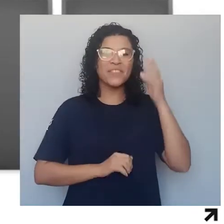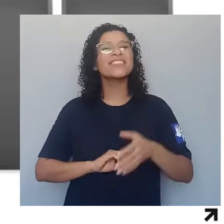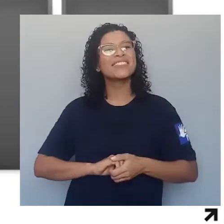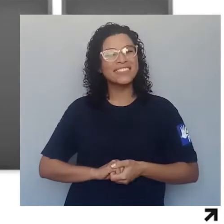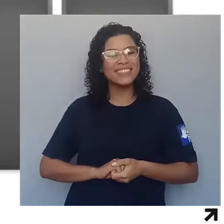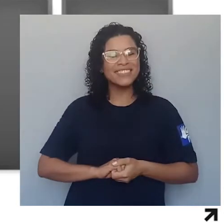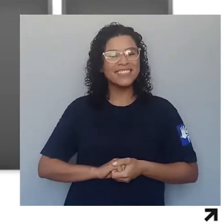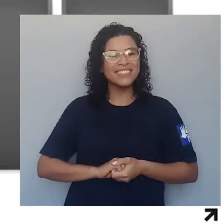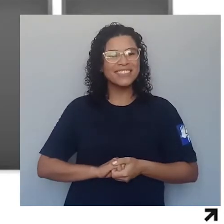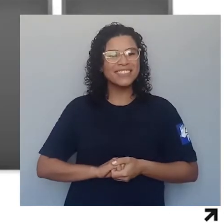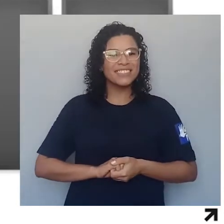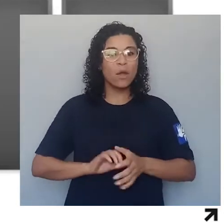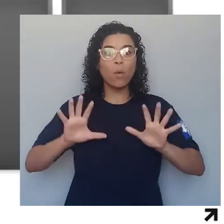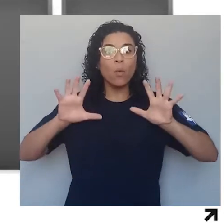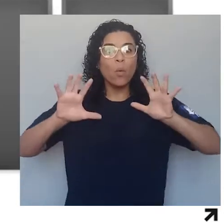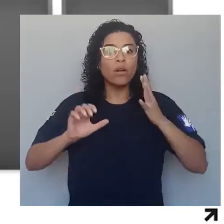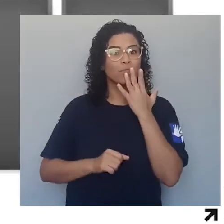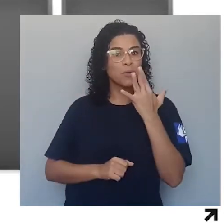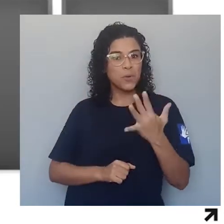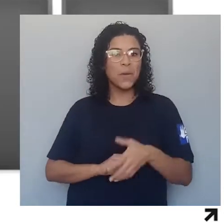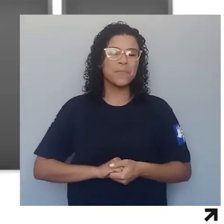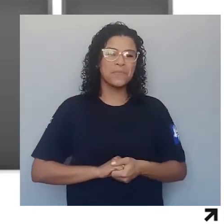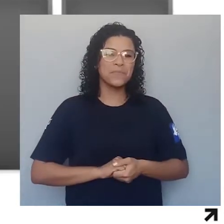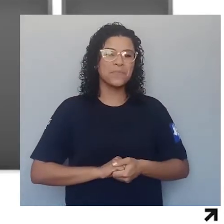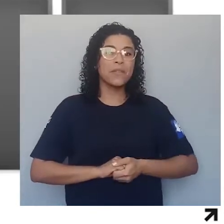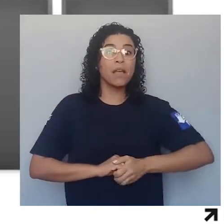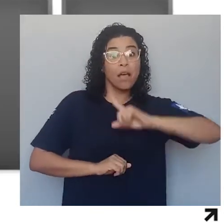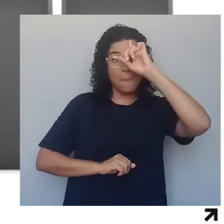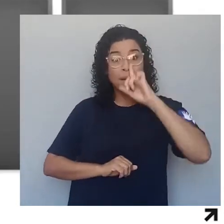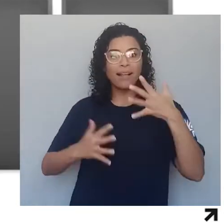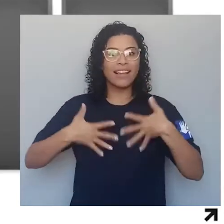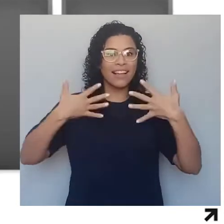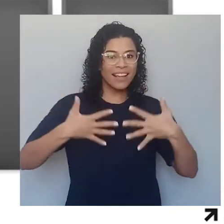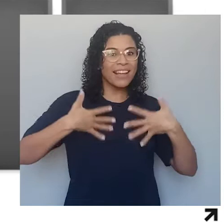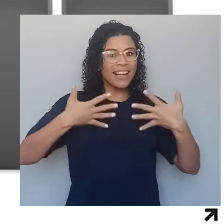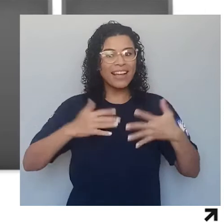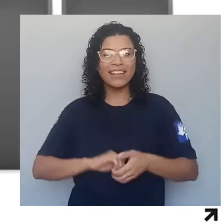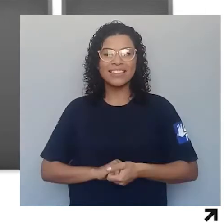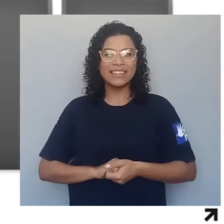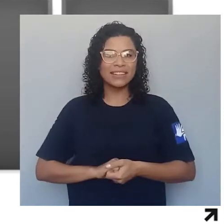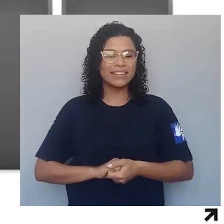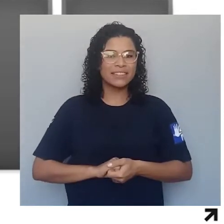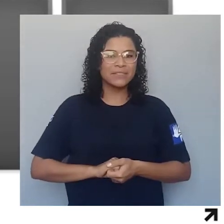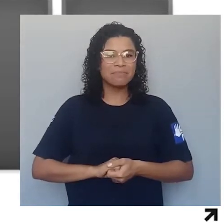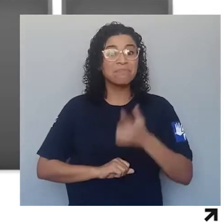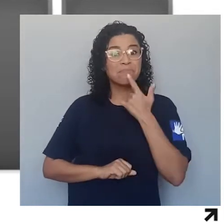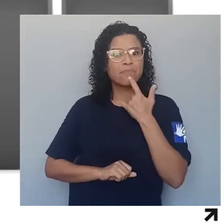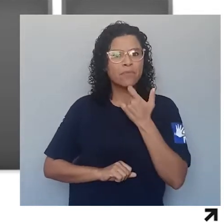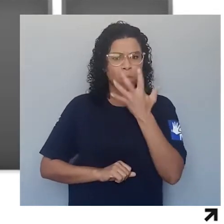das cores. Olha, amarelo de alegria, ai, azul de tristeza, não é um par, vermelho de